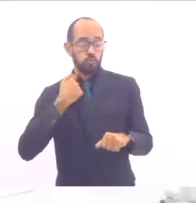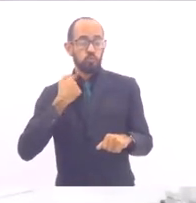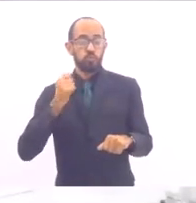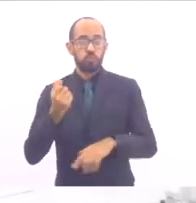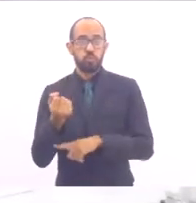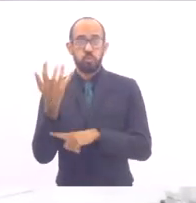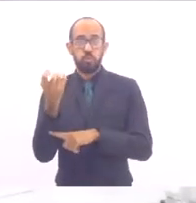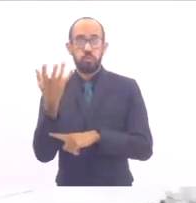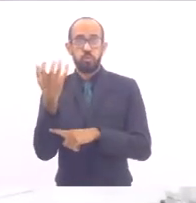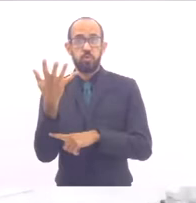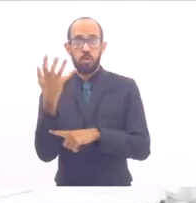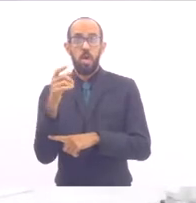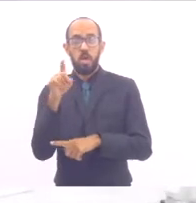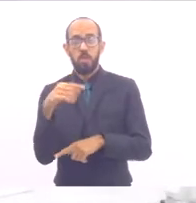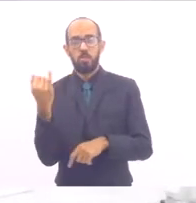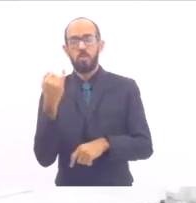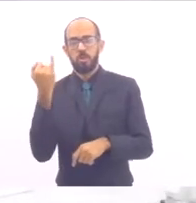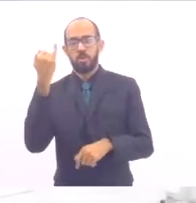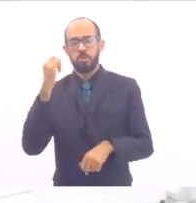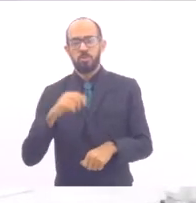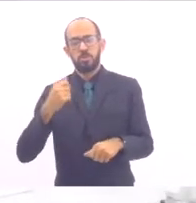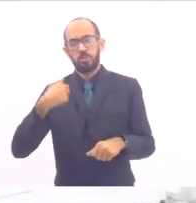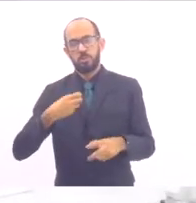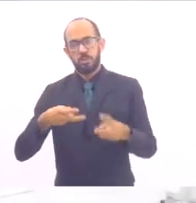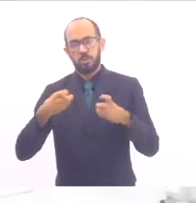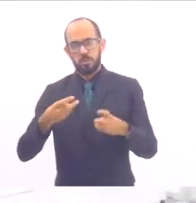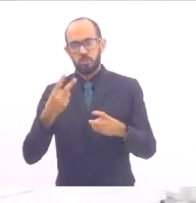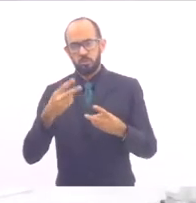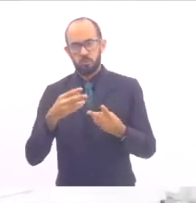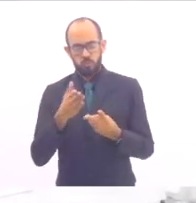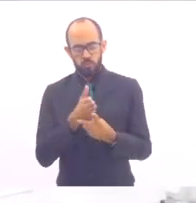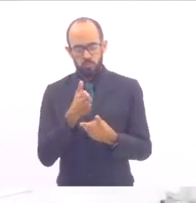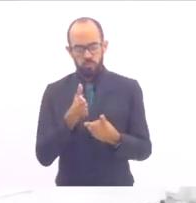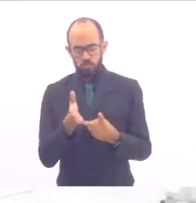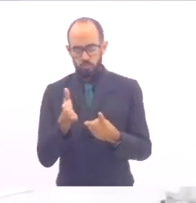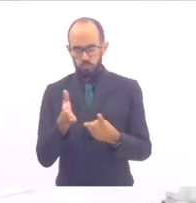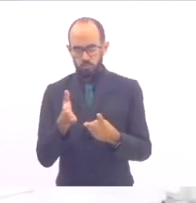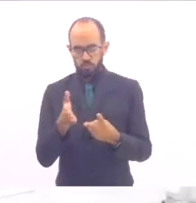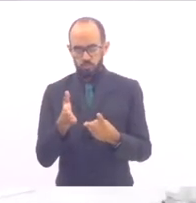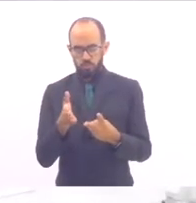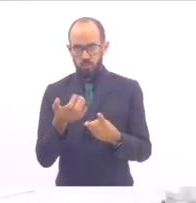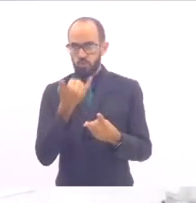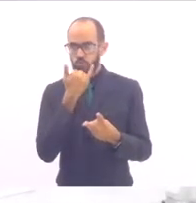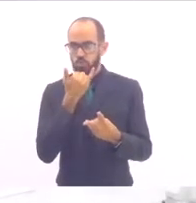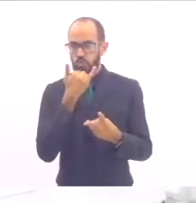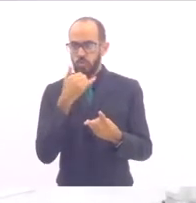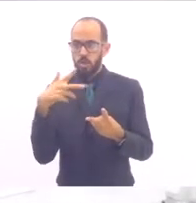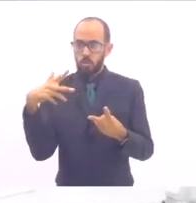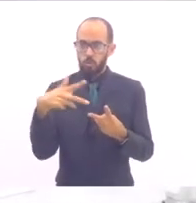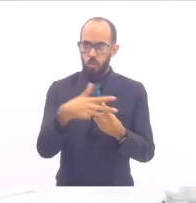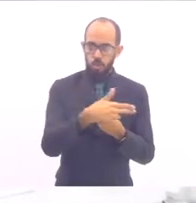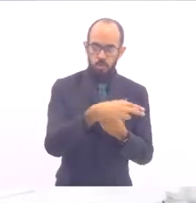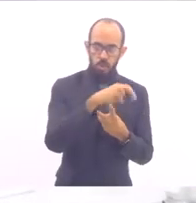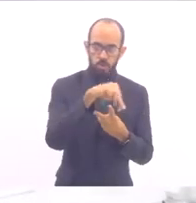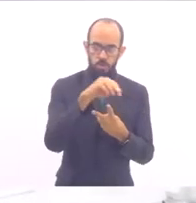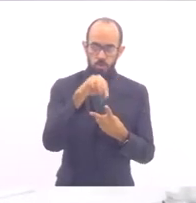é expressiva. Então, eu vejo esses dois caminhos. Mas você queria uma coisa rapidinha, eu vou devolver, porque eu cortei aqui o Mantovani, a palavra ainda é do Mantovani.